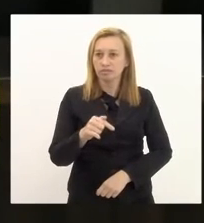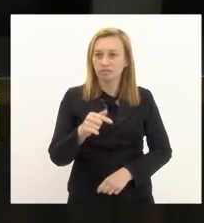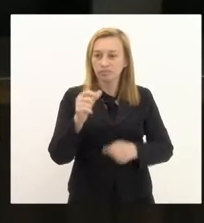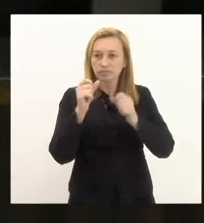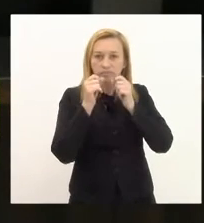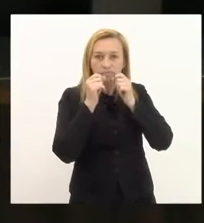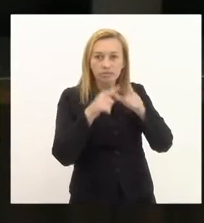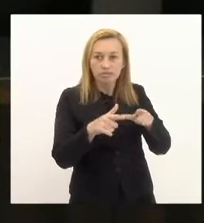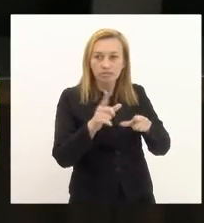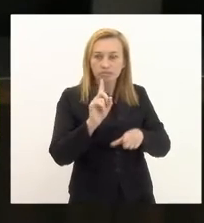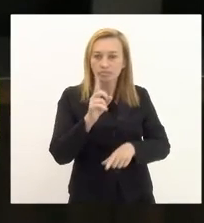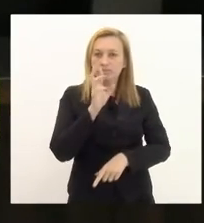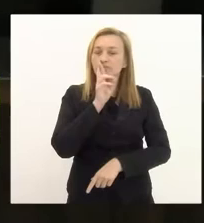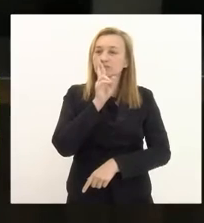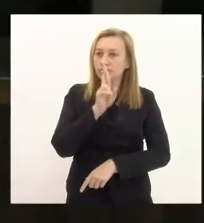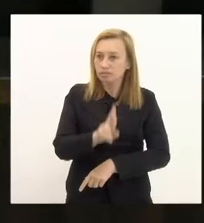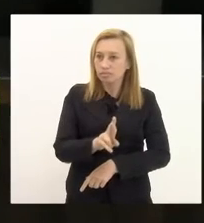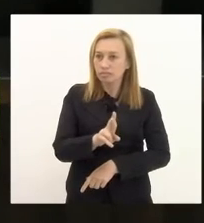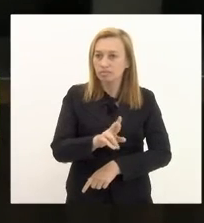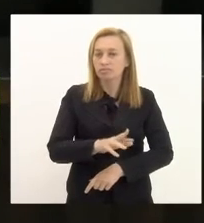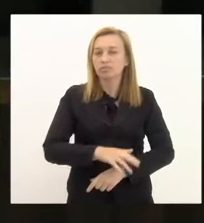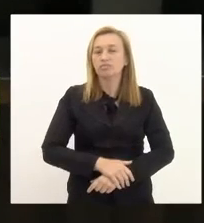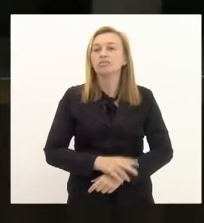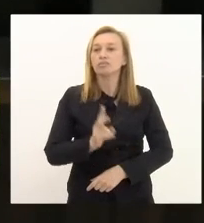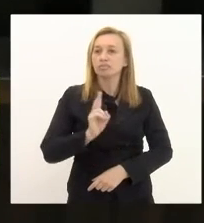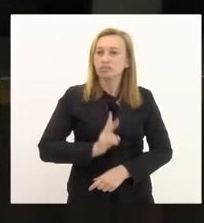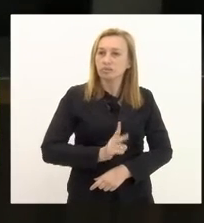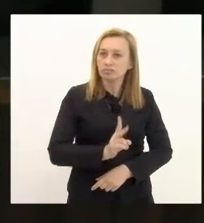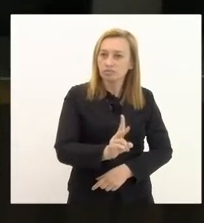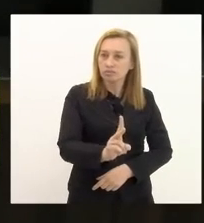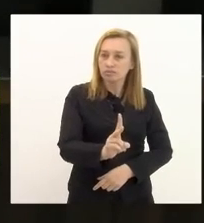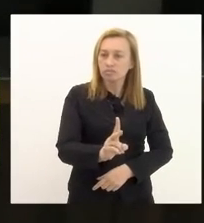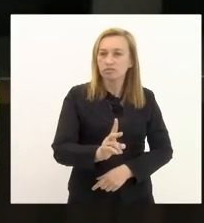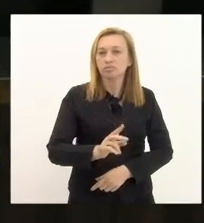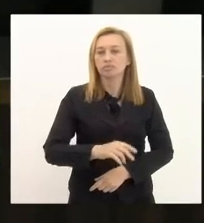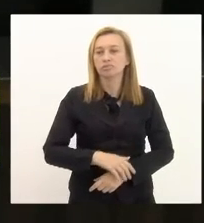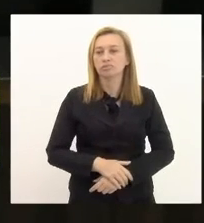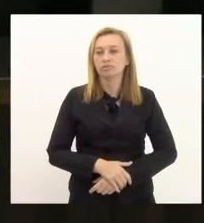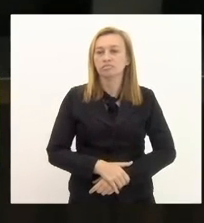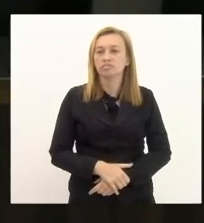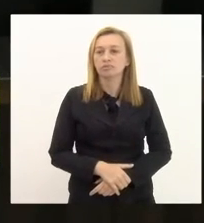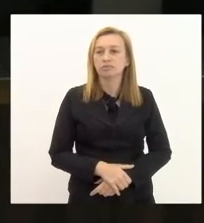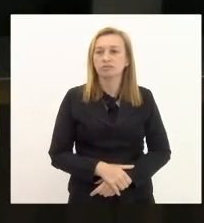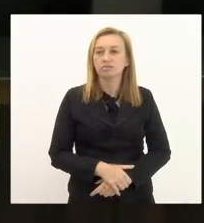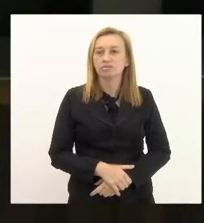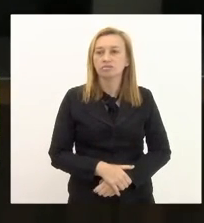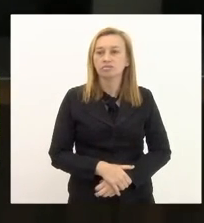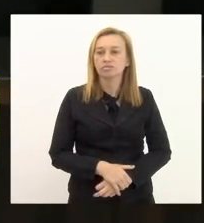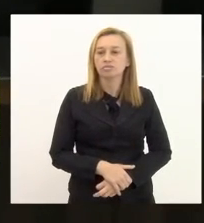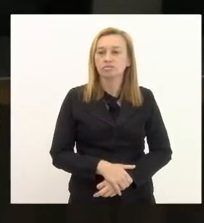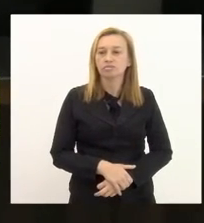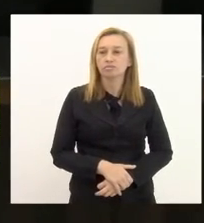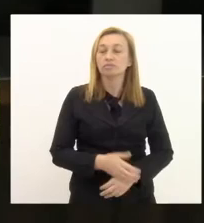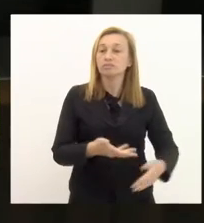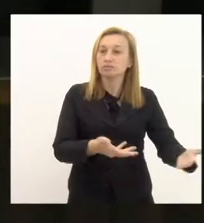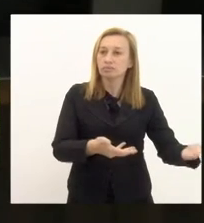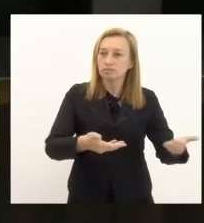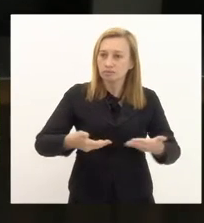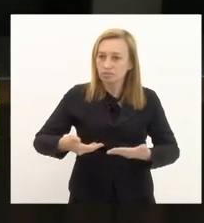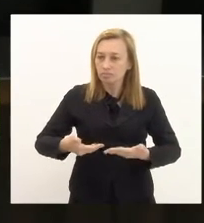agredidos e não vamos responder continuando é Queria